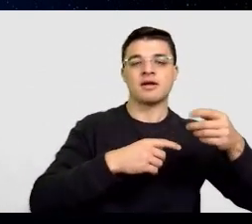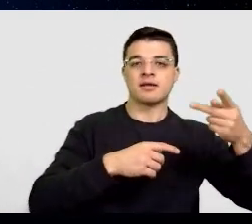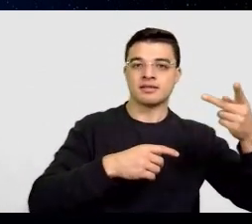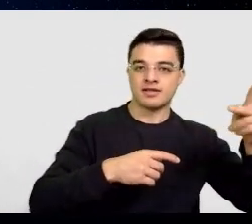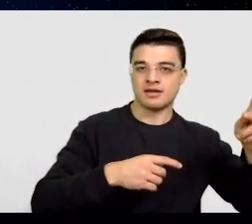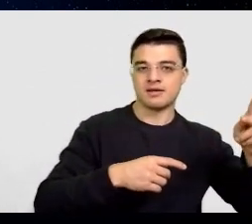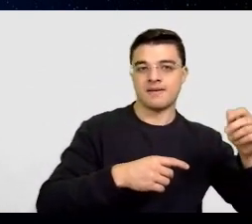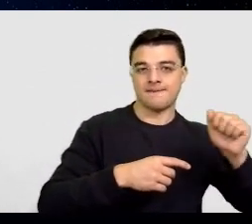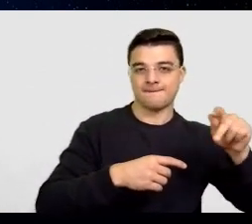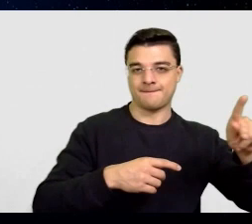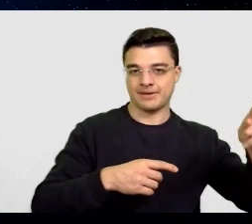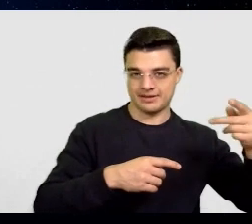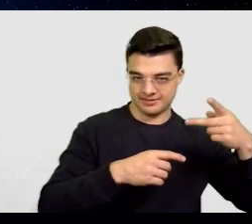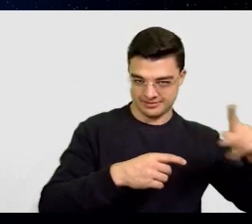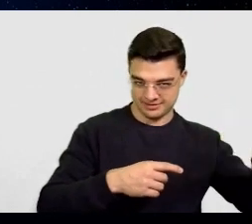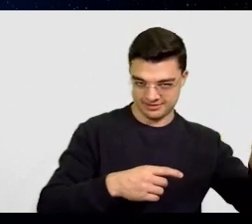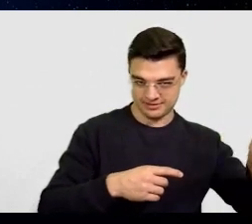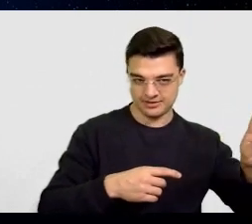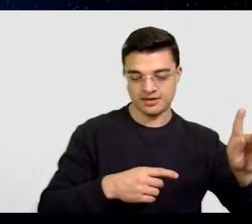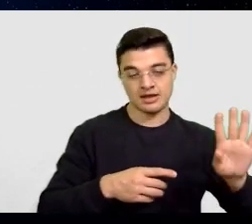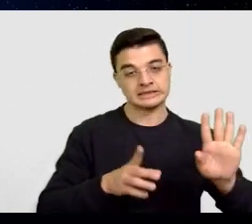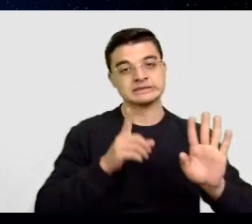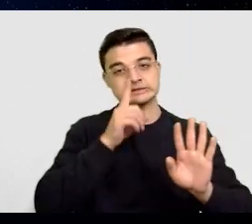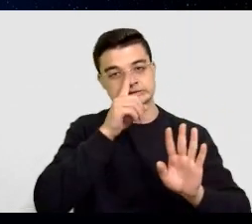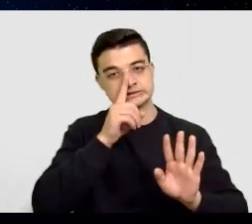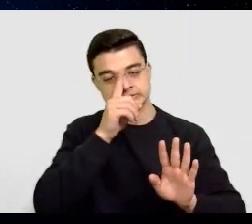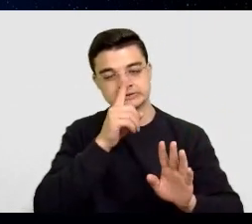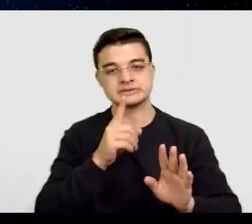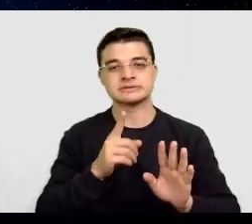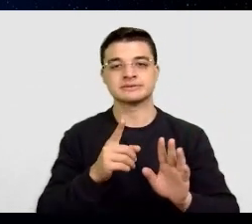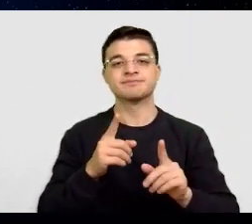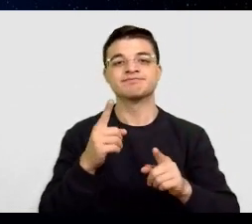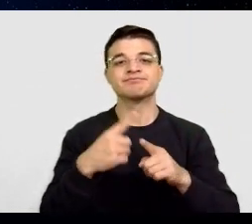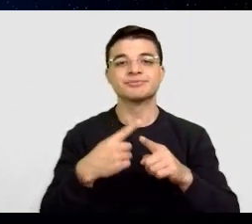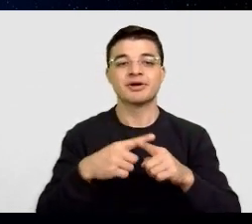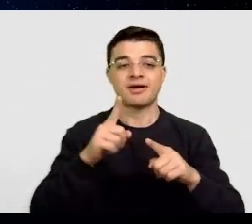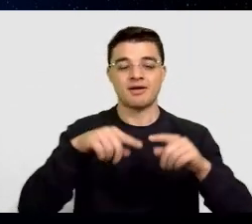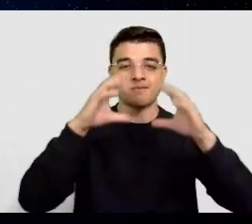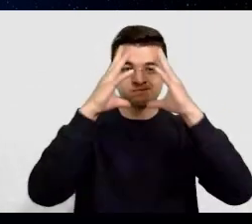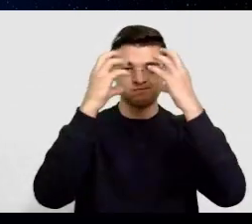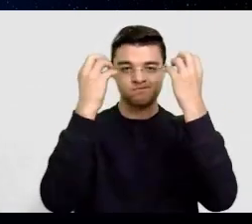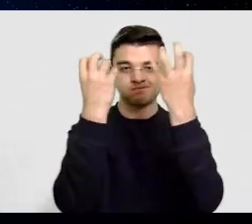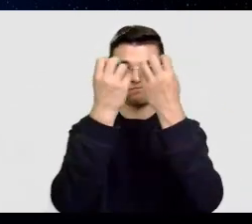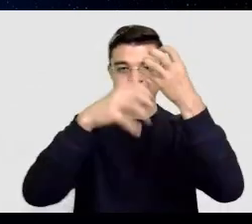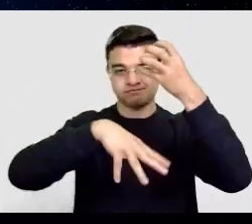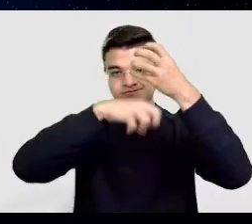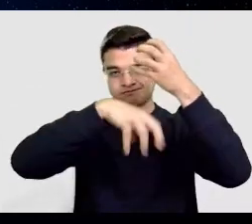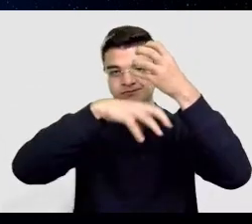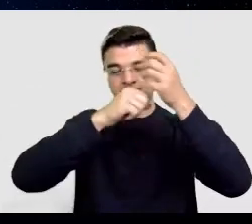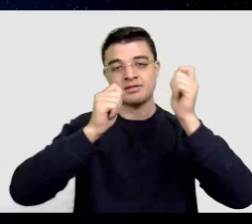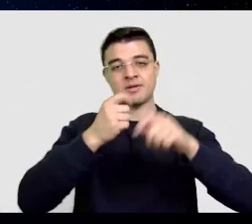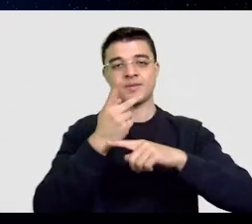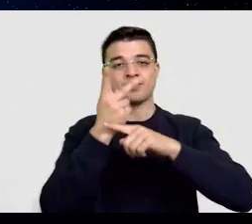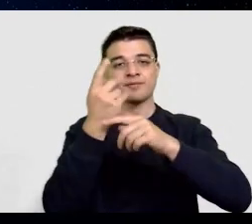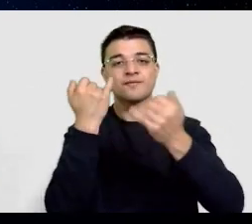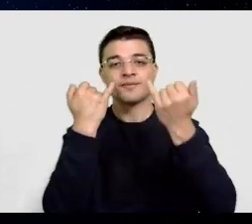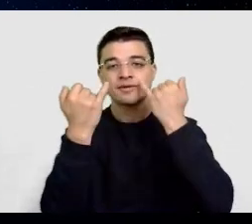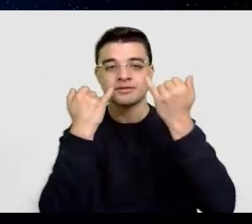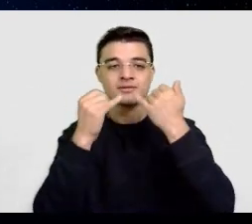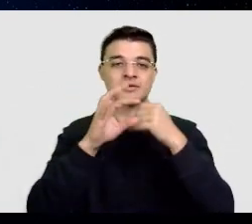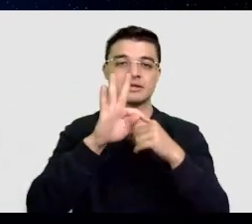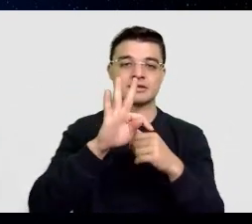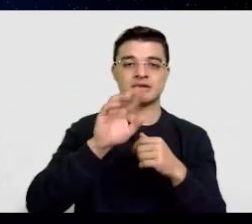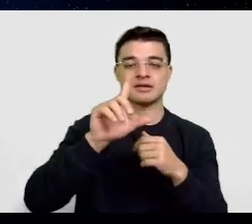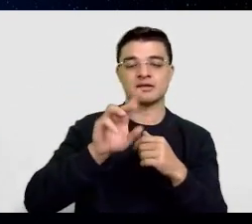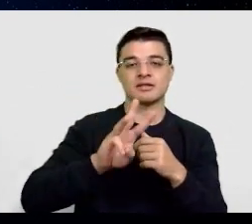feita pelo servidor. E esse é mais perigoso, porque a gente falando de ambiente de cloud, eu posso consultar metadados de API, por exemplo, da AWS,